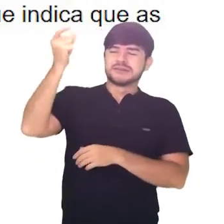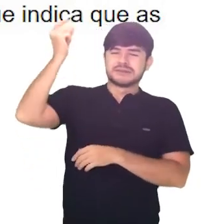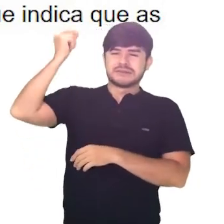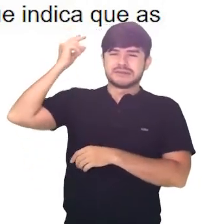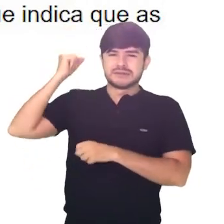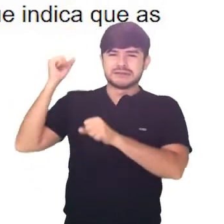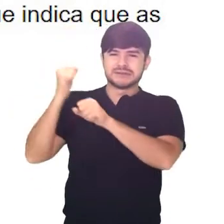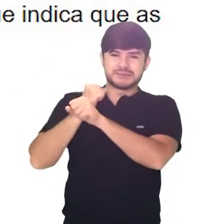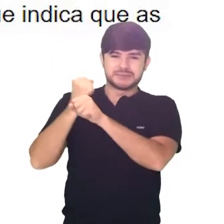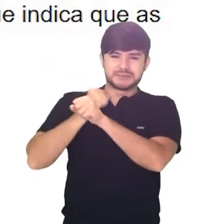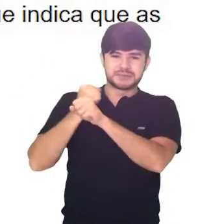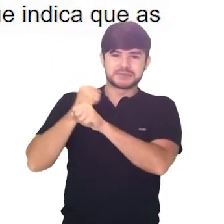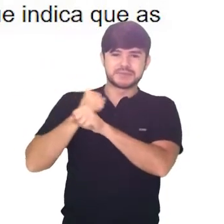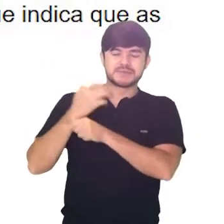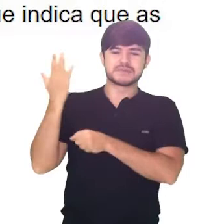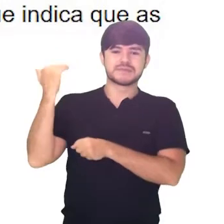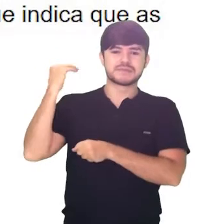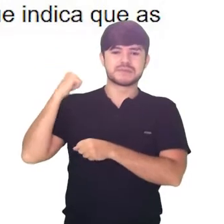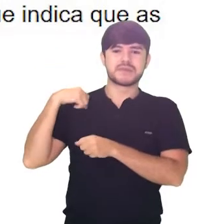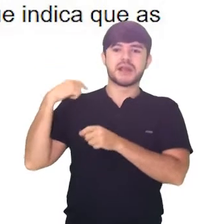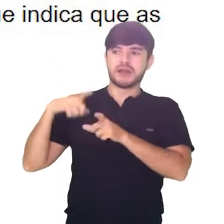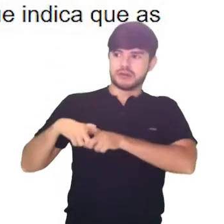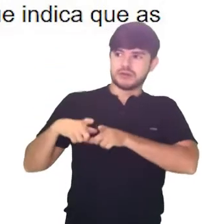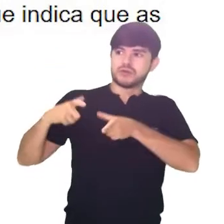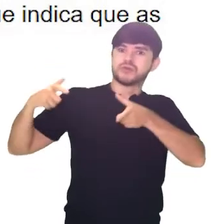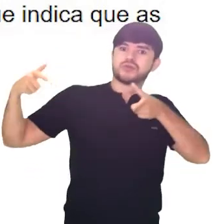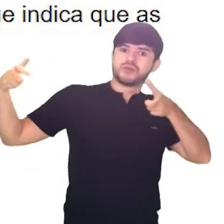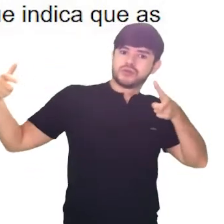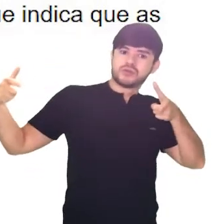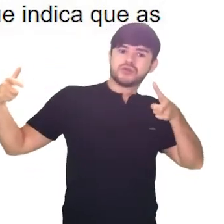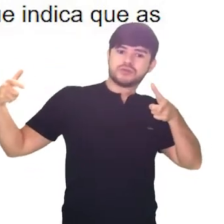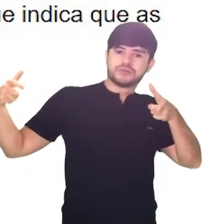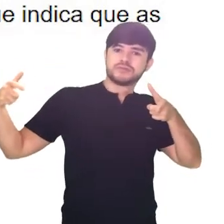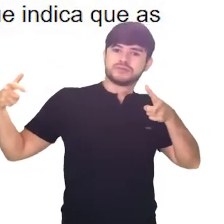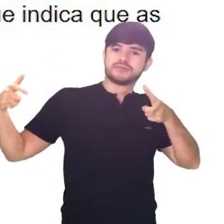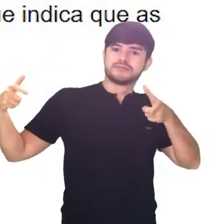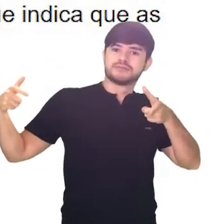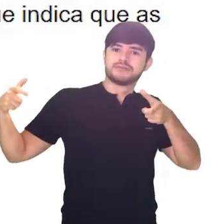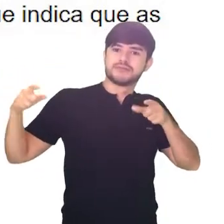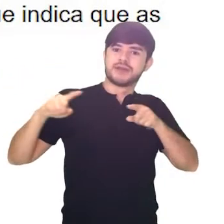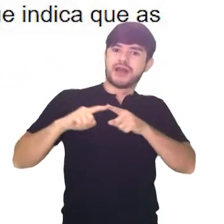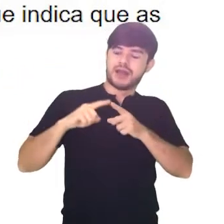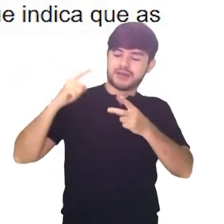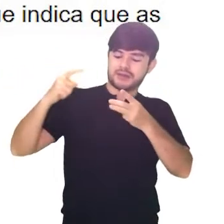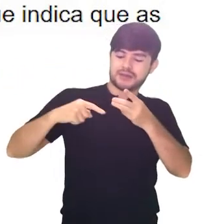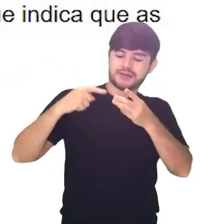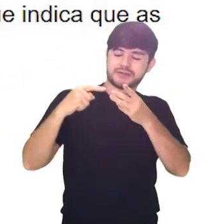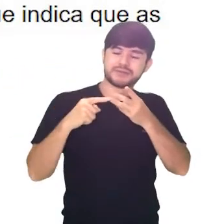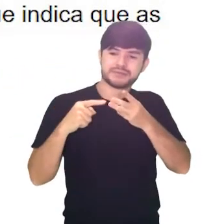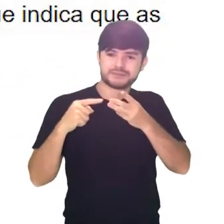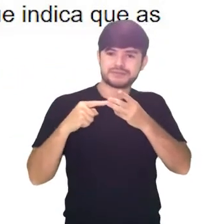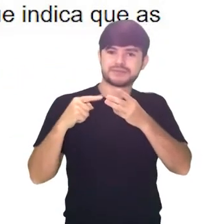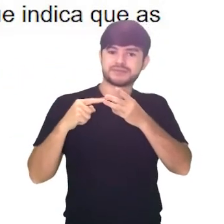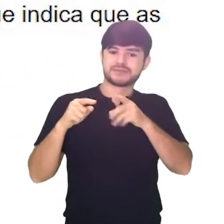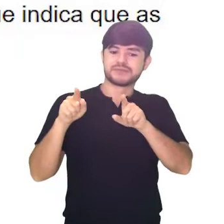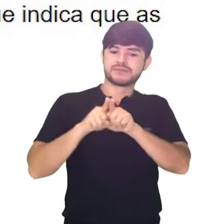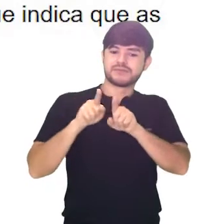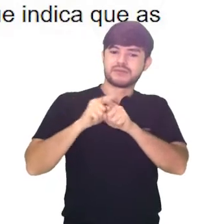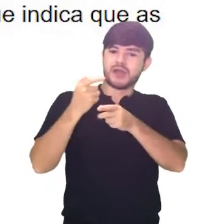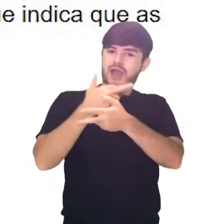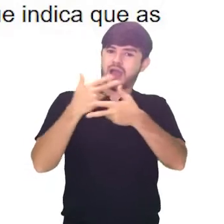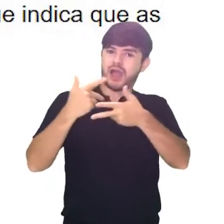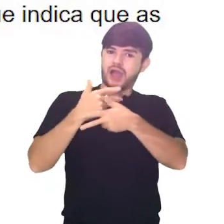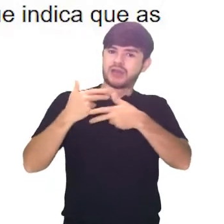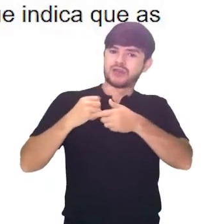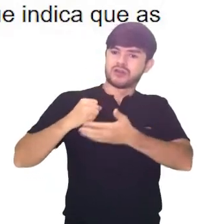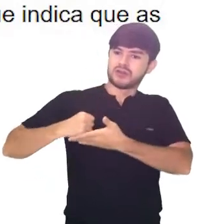de natalidade e de fecundidade eram maiores, então em 91 eram maiores. Terceiro ponto, né? E os fatos que contribuem para